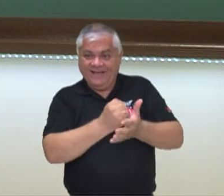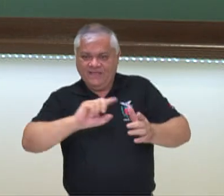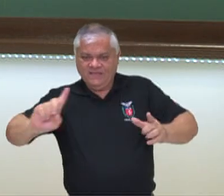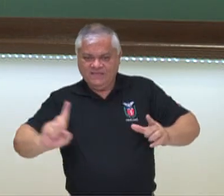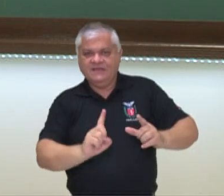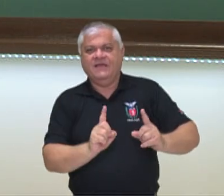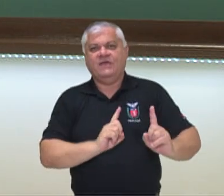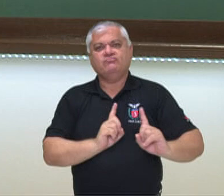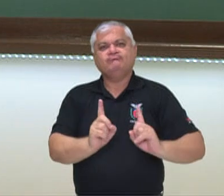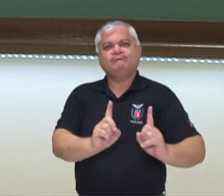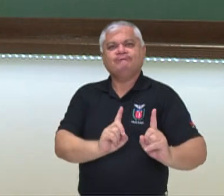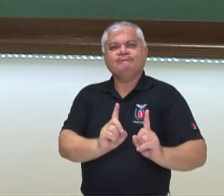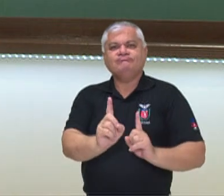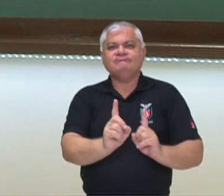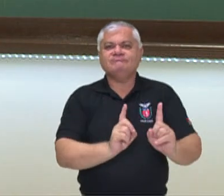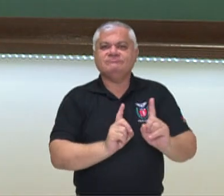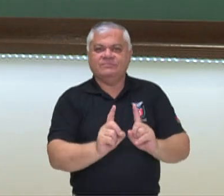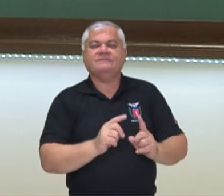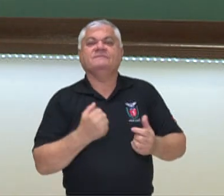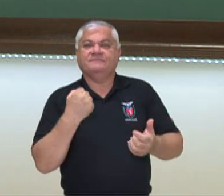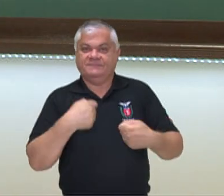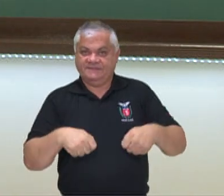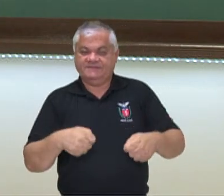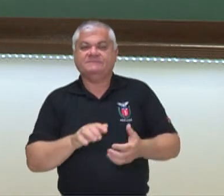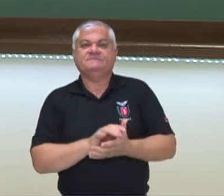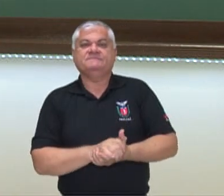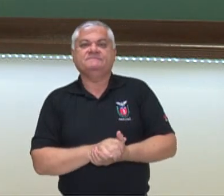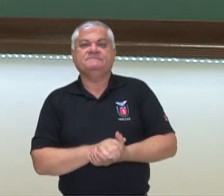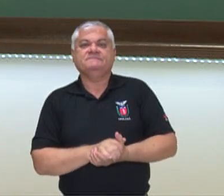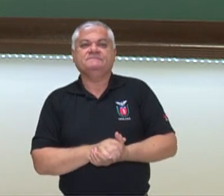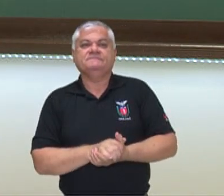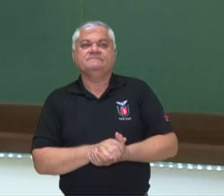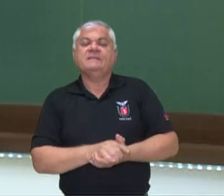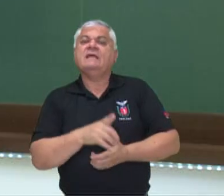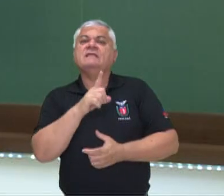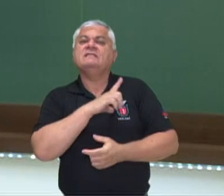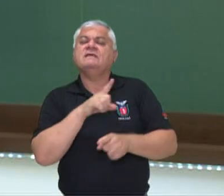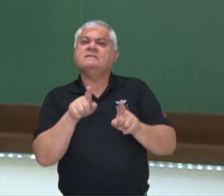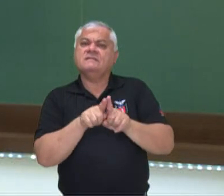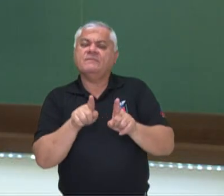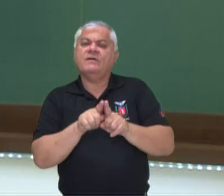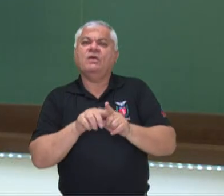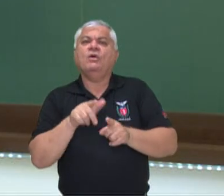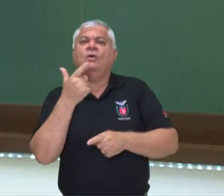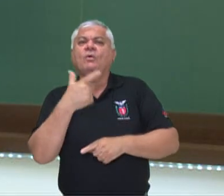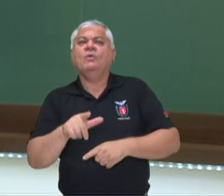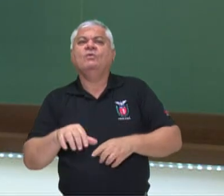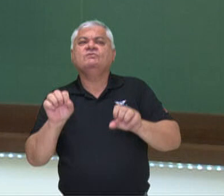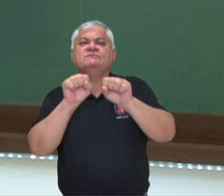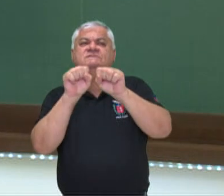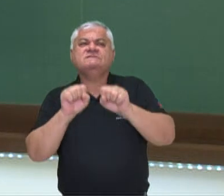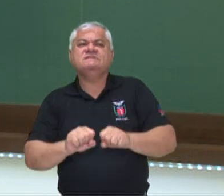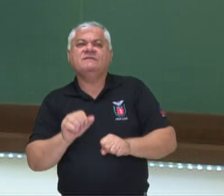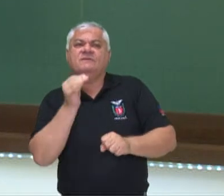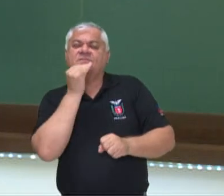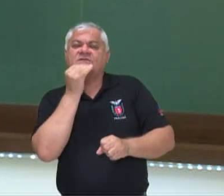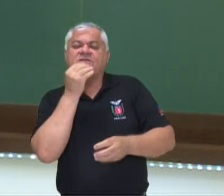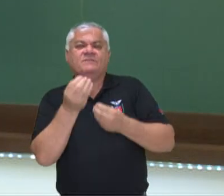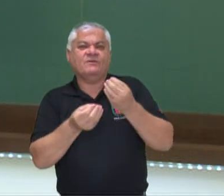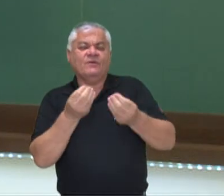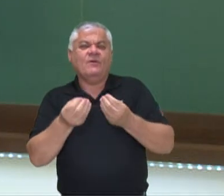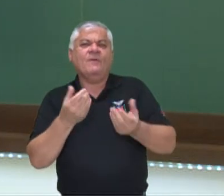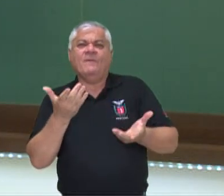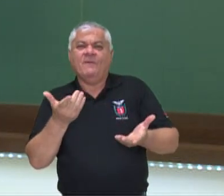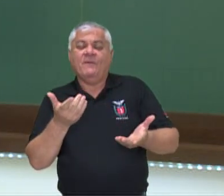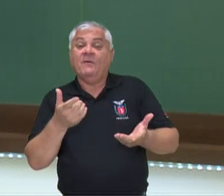ser o marcador, tá bom? E a gente viu também alguns sistemas táticos no futebol. Talvez agora você tenha